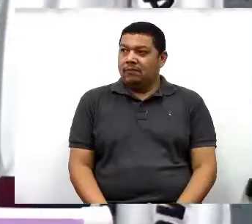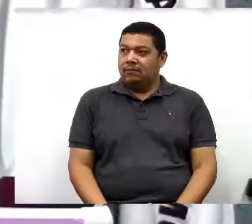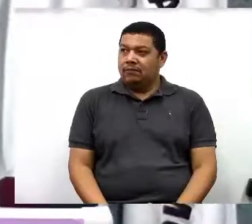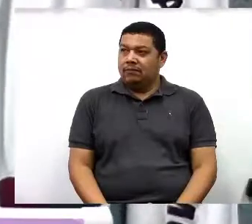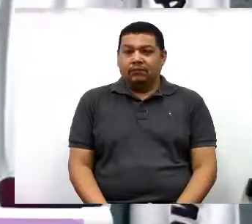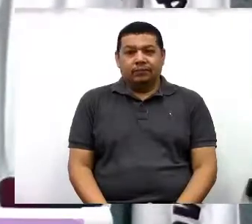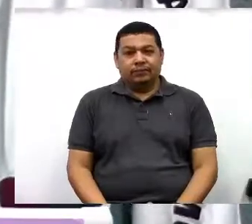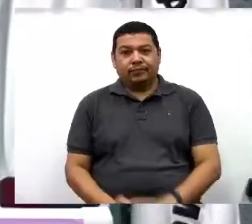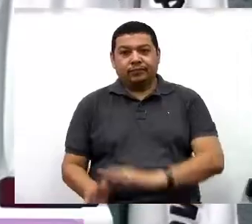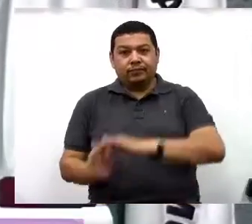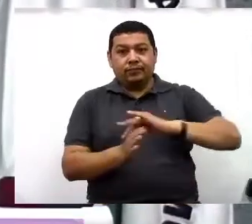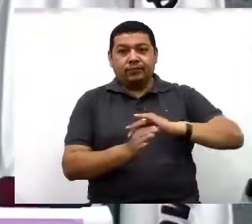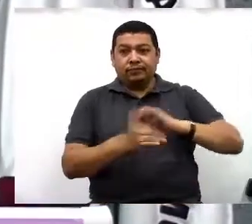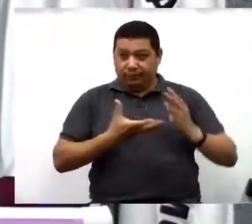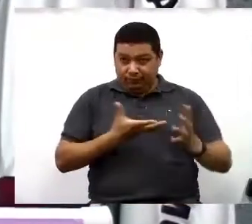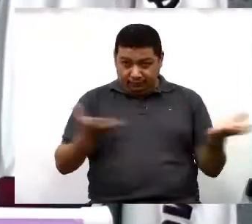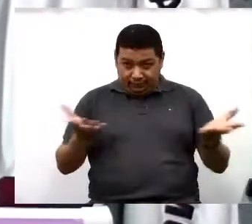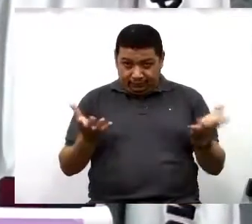Quero aqui